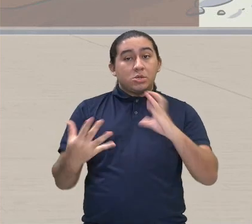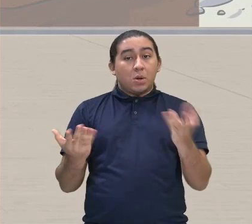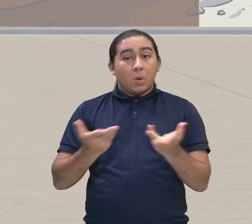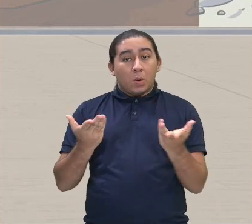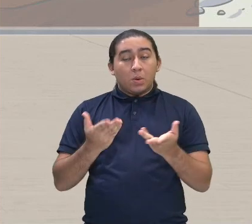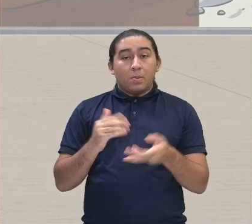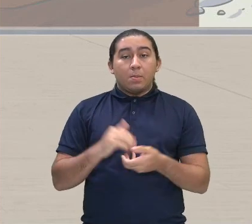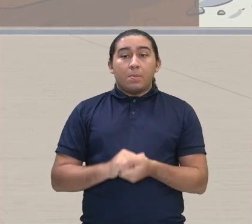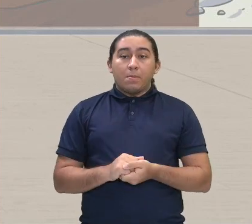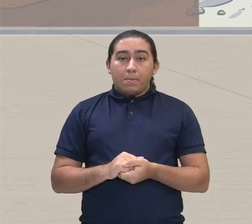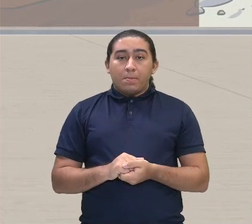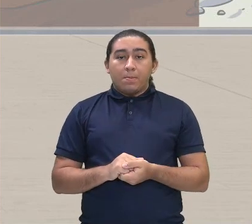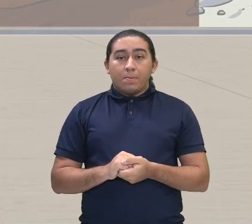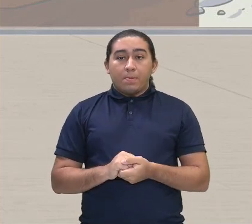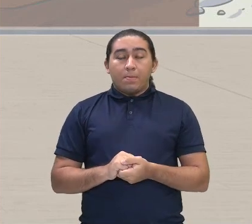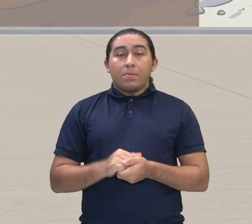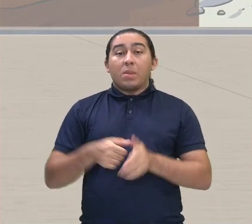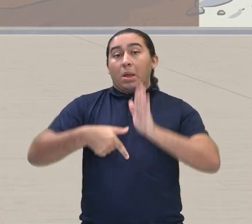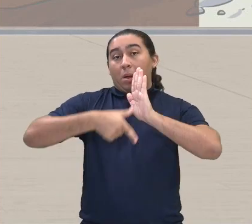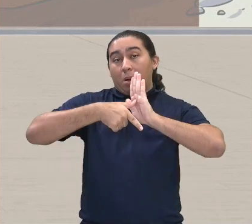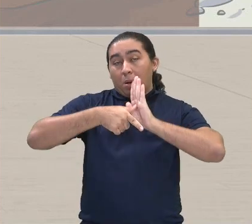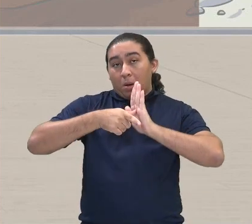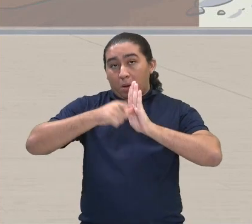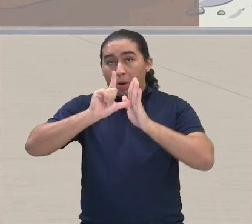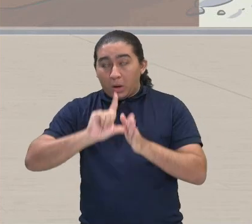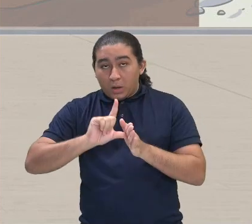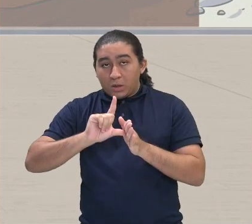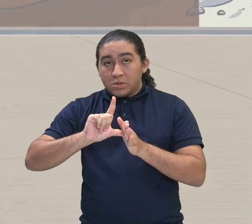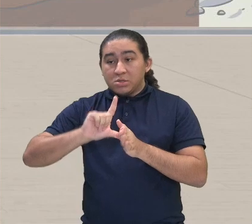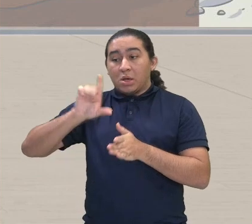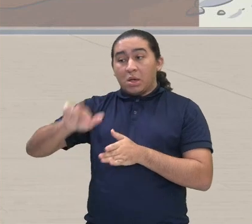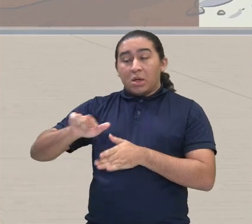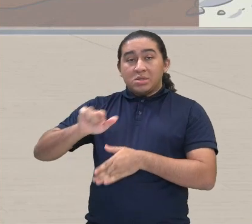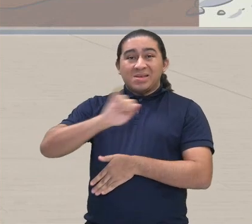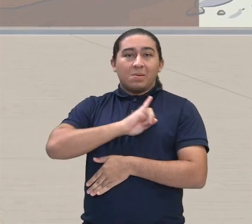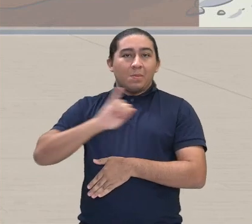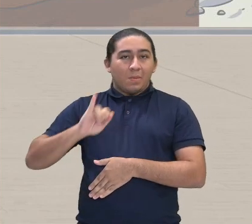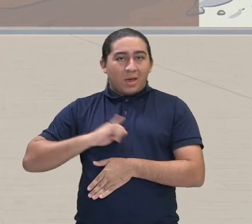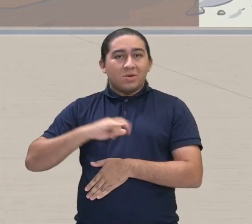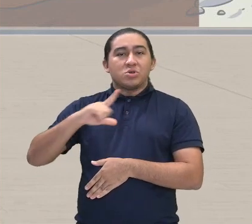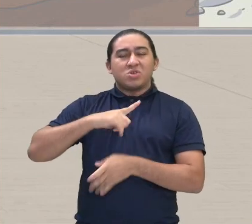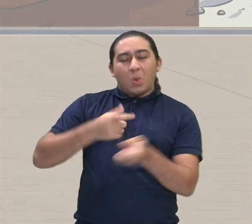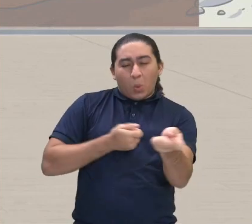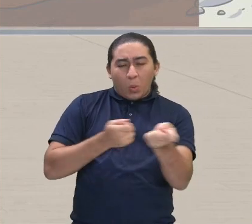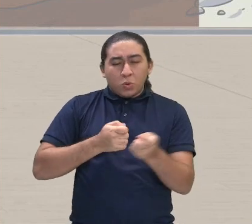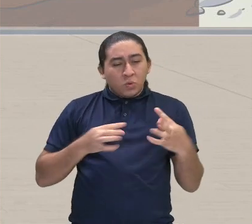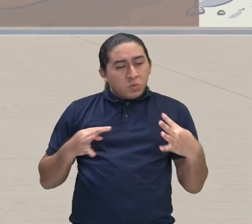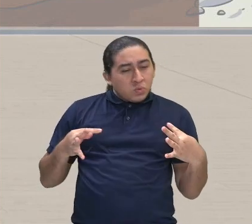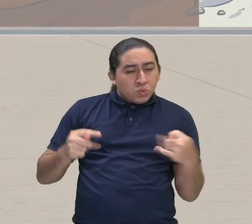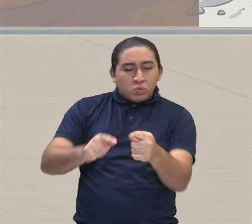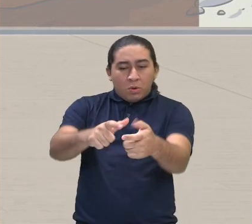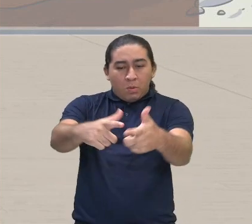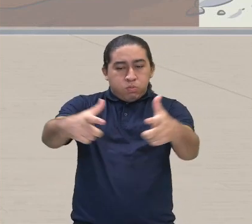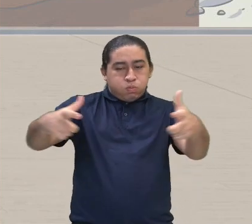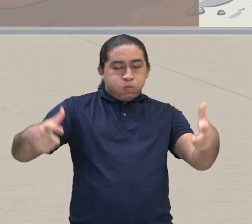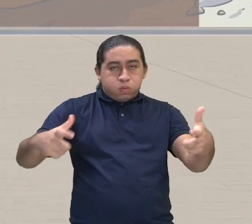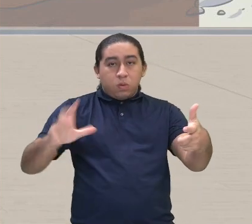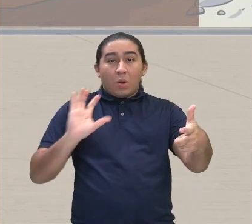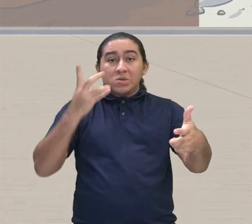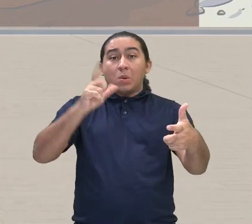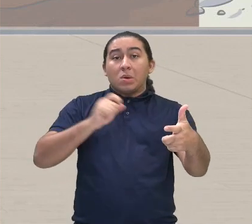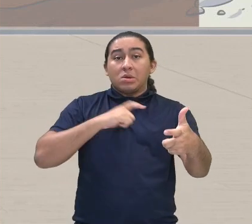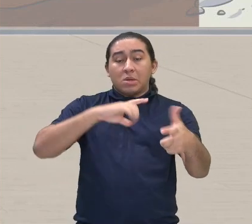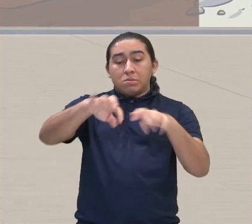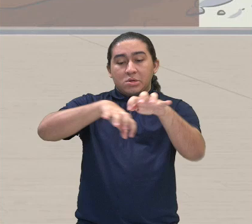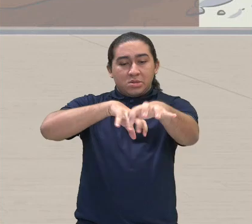a desintegração do poder do Império, que era então centralizado, né, no Império Romano do Ocidente, que tinha